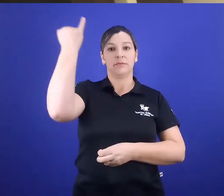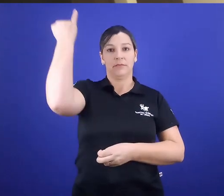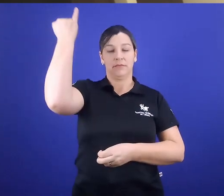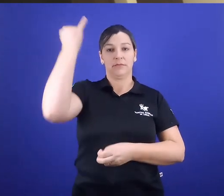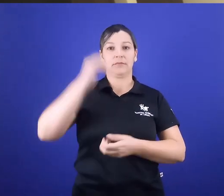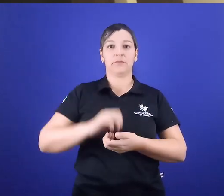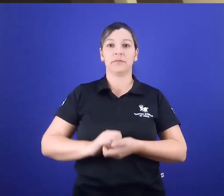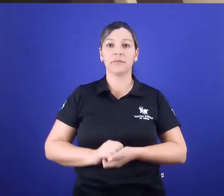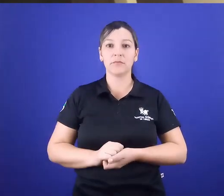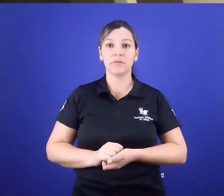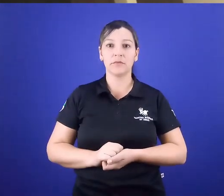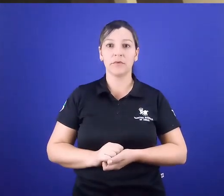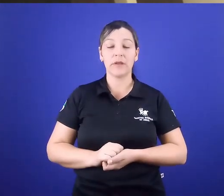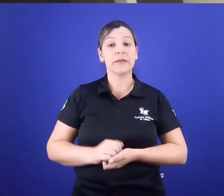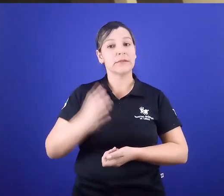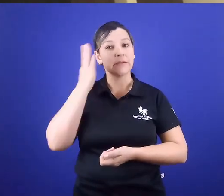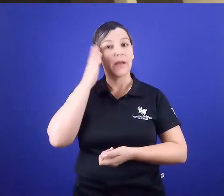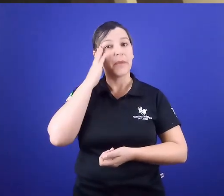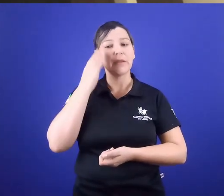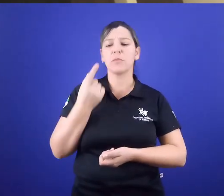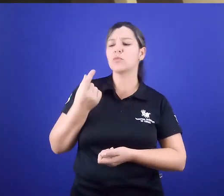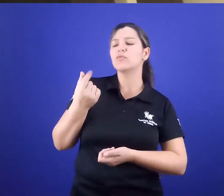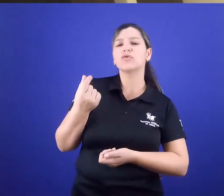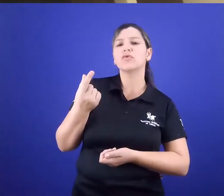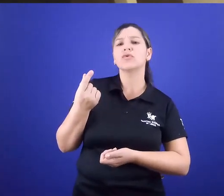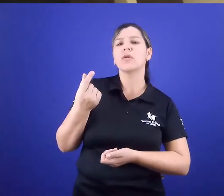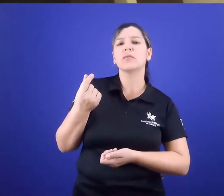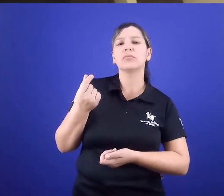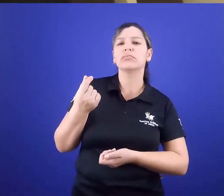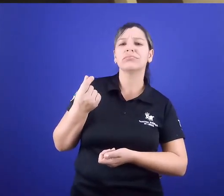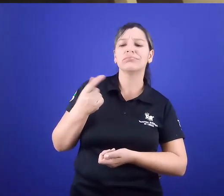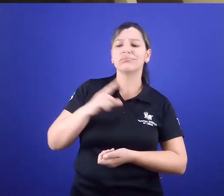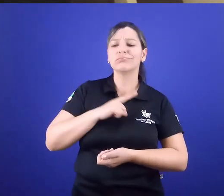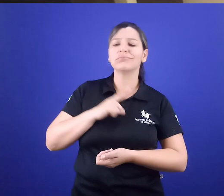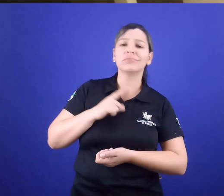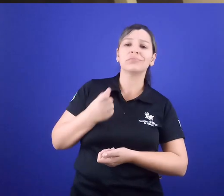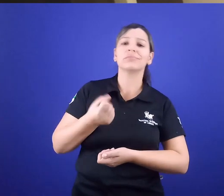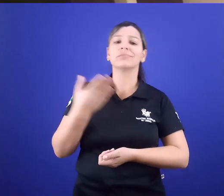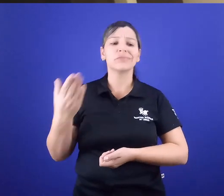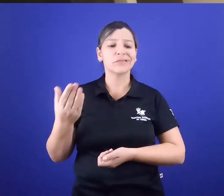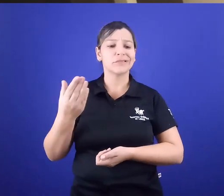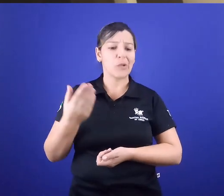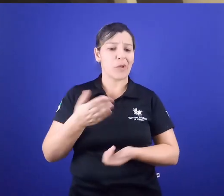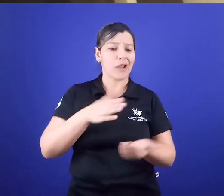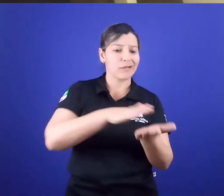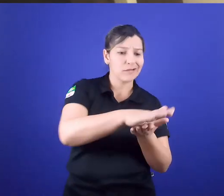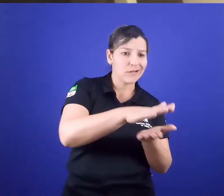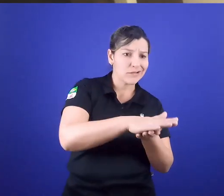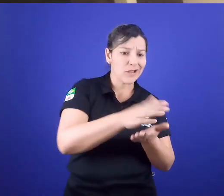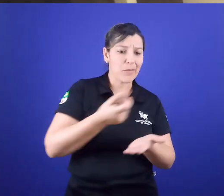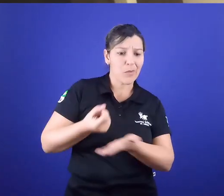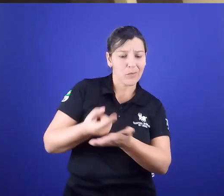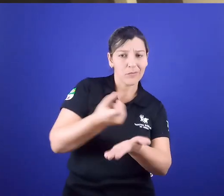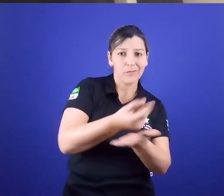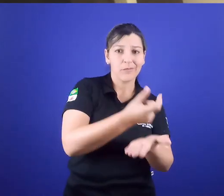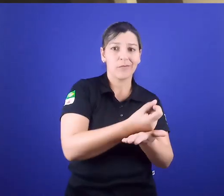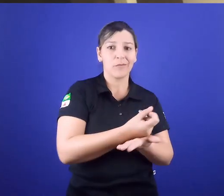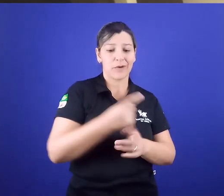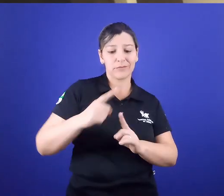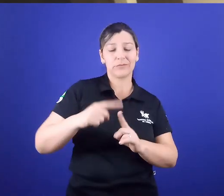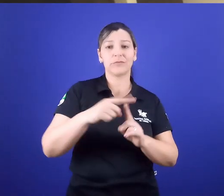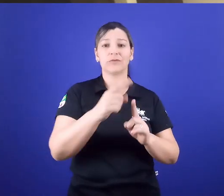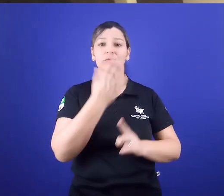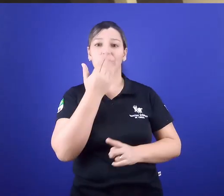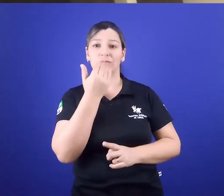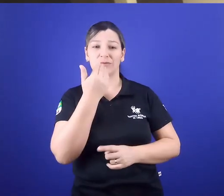todos, desculpa, gente, a questão do orçamento. Quanto eu tenho para gastar com a comida nesse evento? Então,